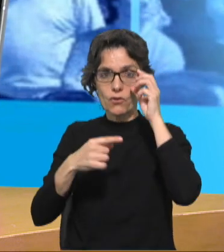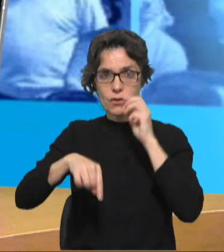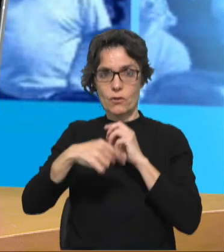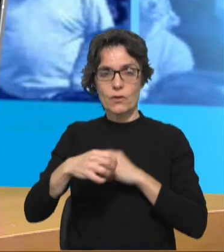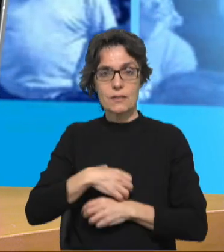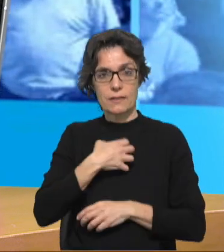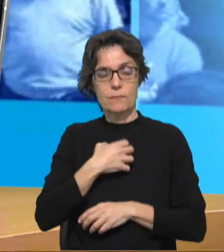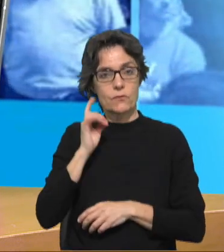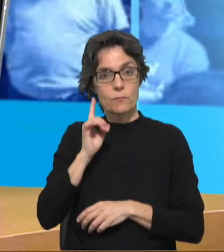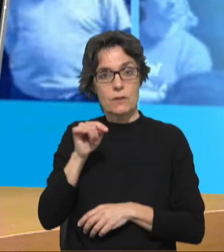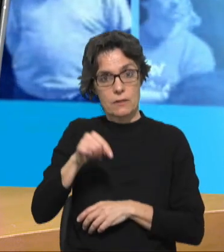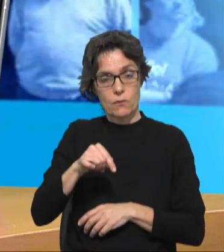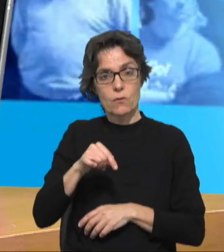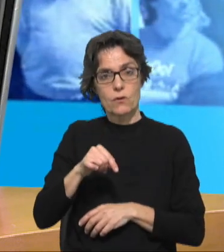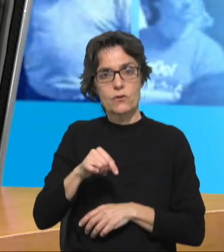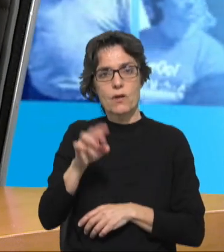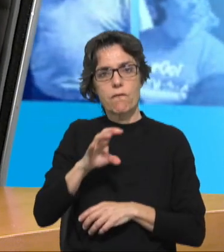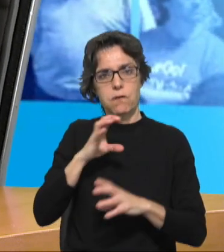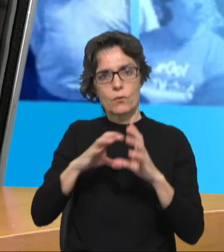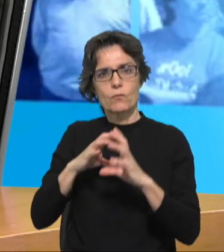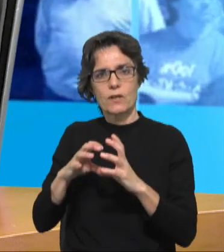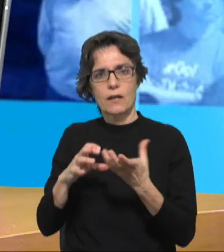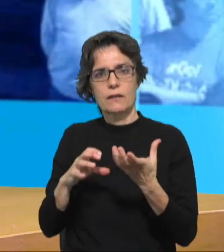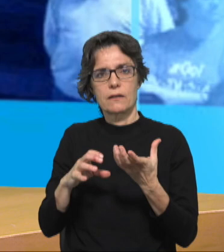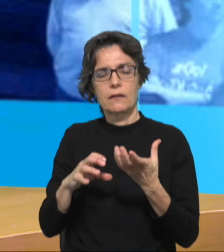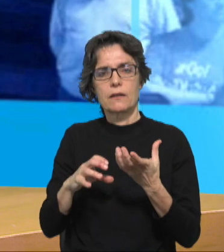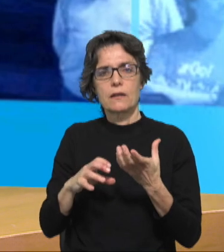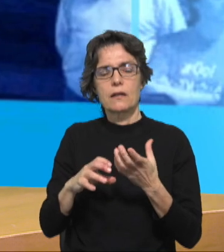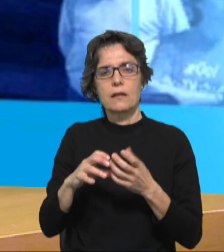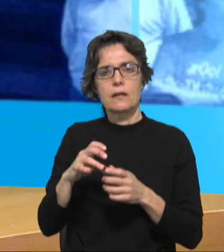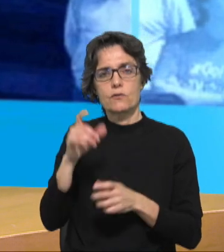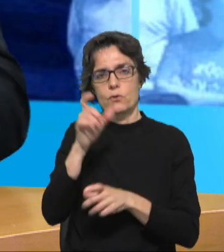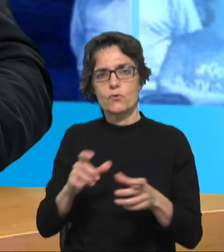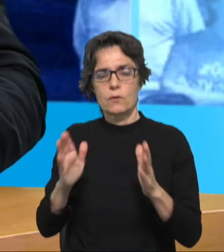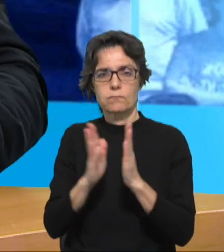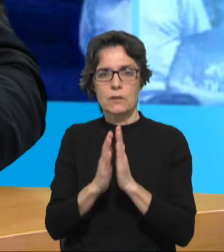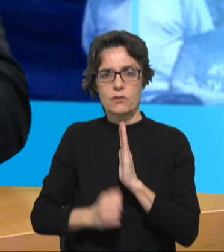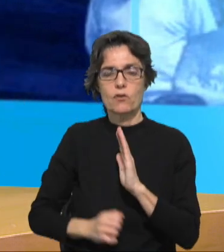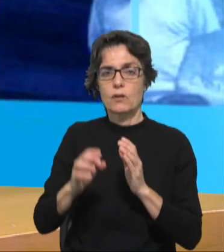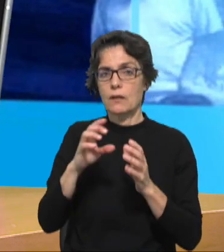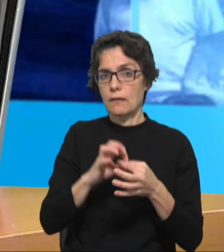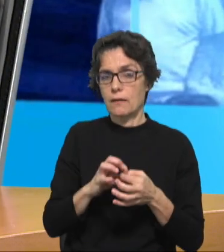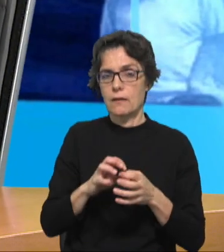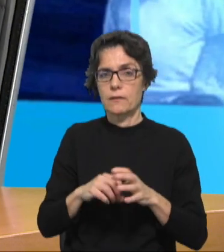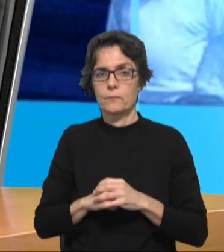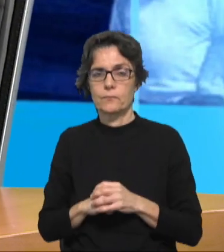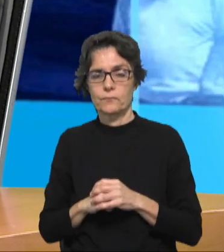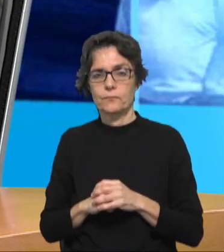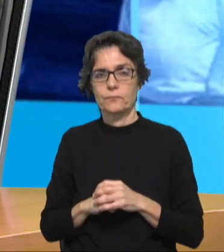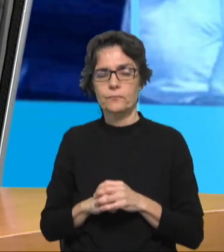aos católicos e até dar formação e, portanto, tem sido um órgão que tem cumprido essa sua